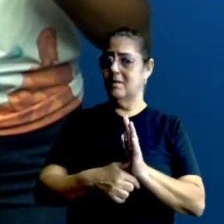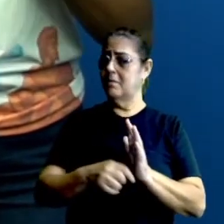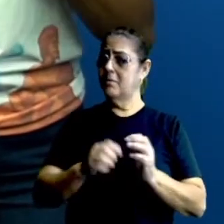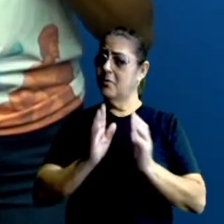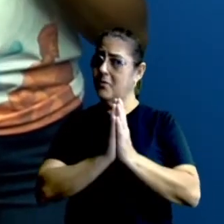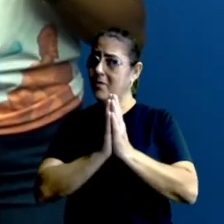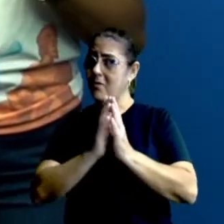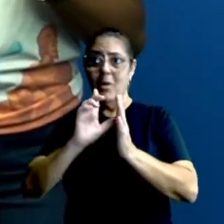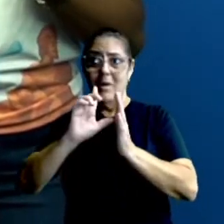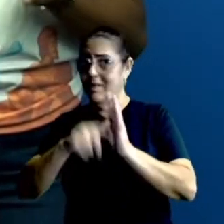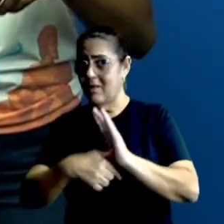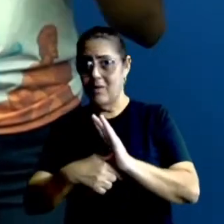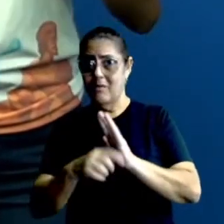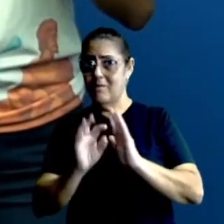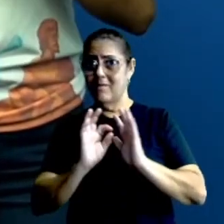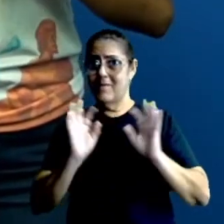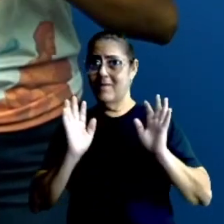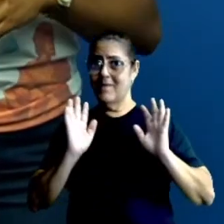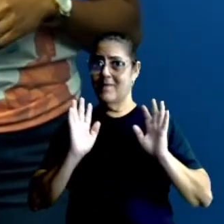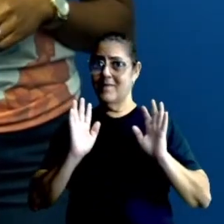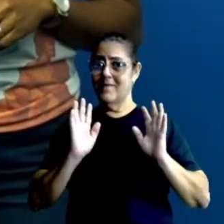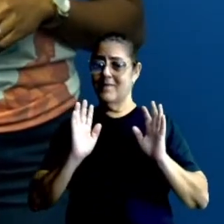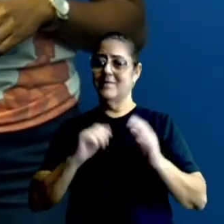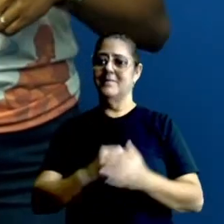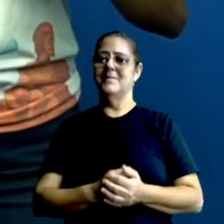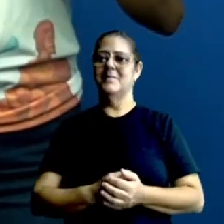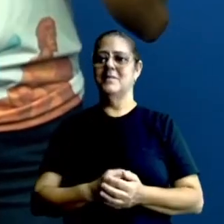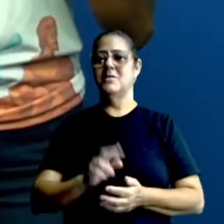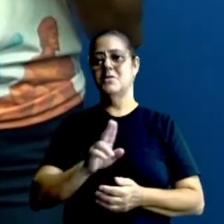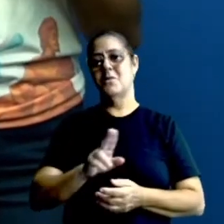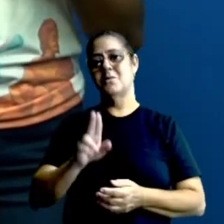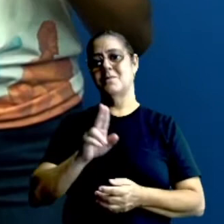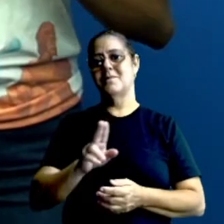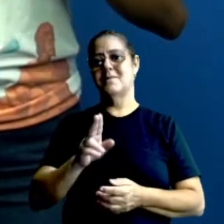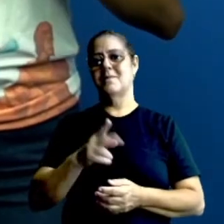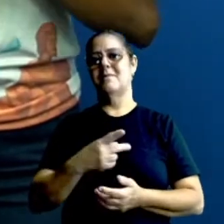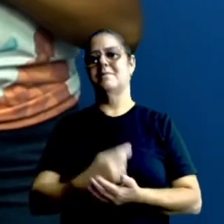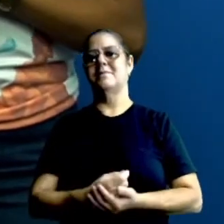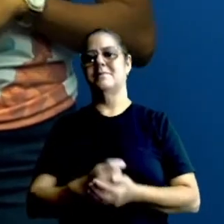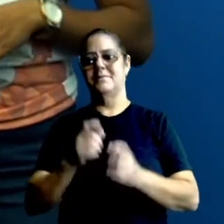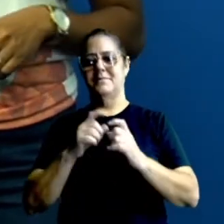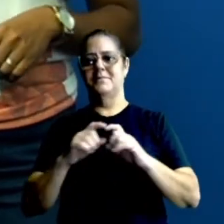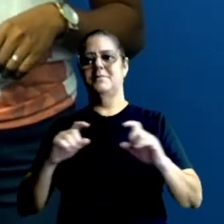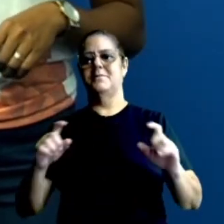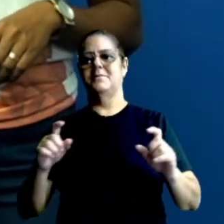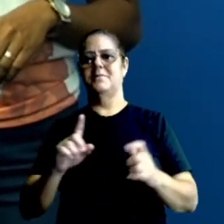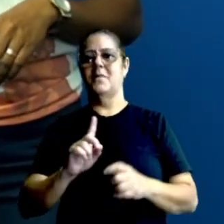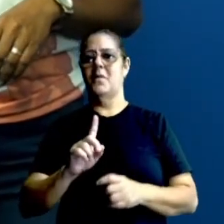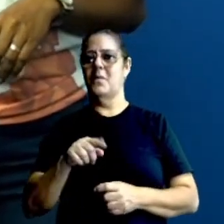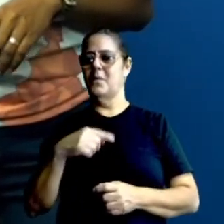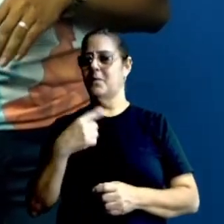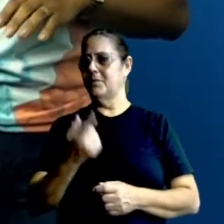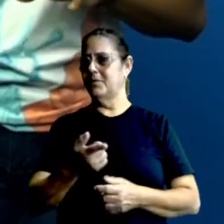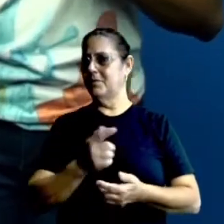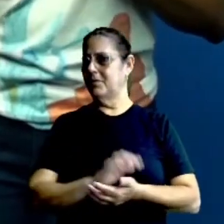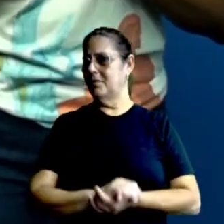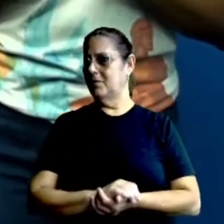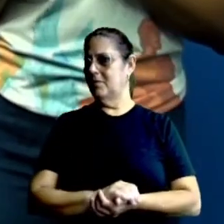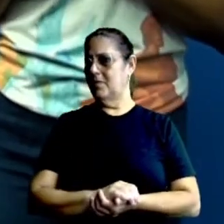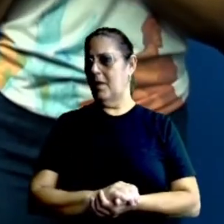tenta não se atrasar mas se chegou atrasado uns essa expressão correto vamos a próxima expressão